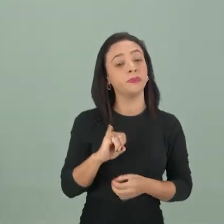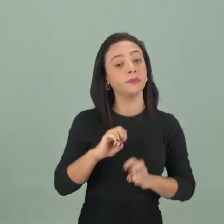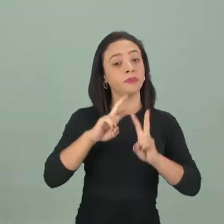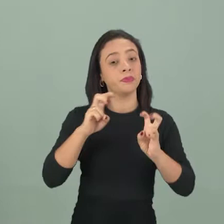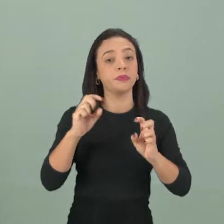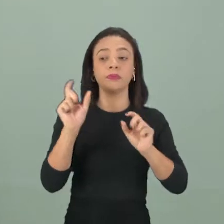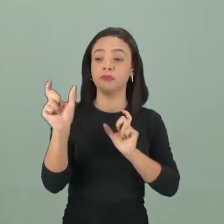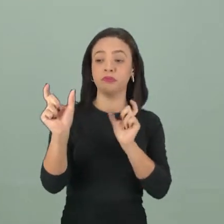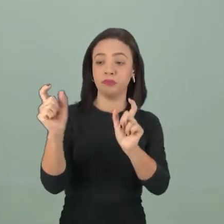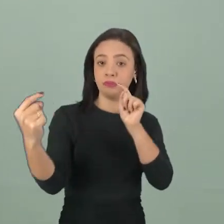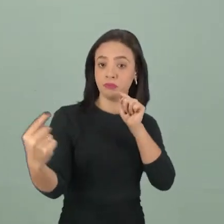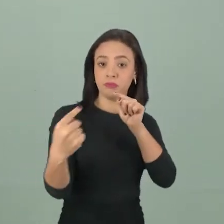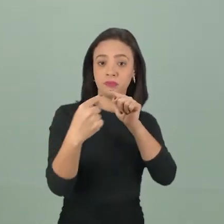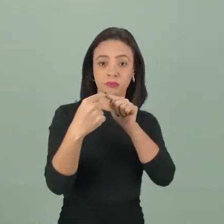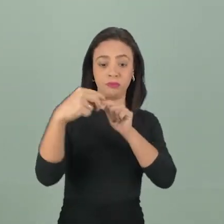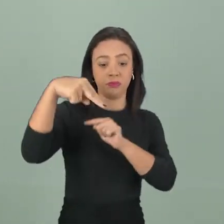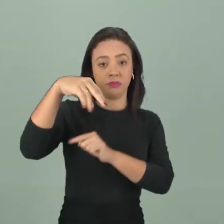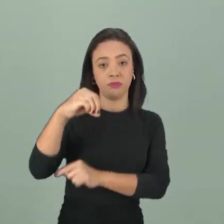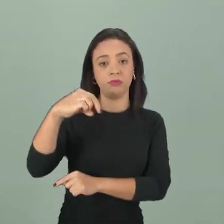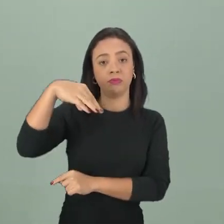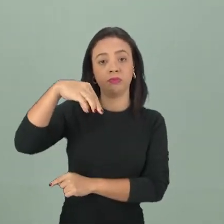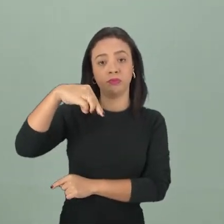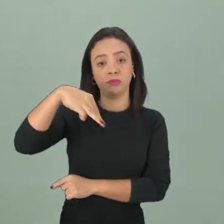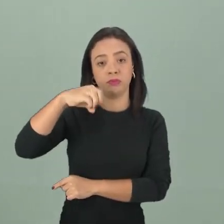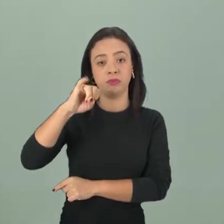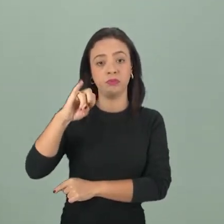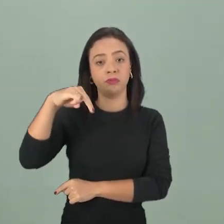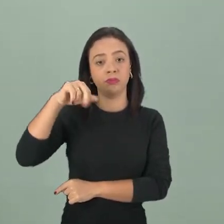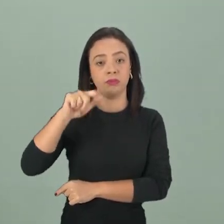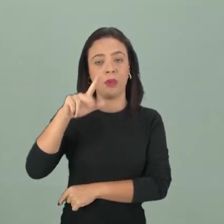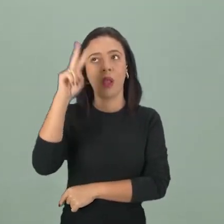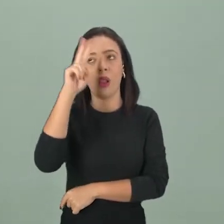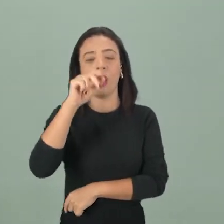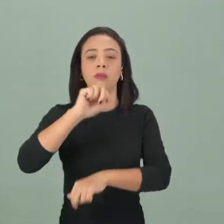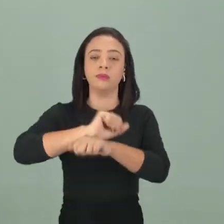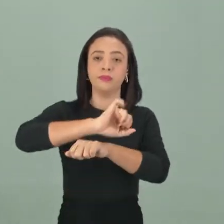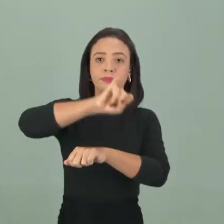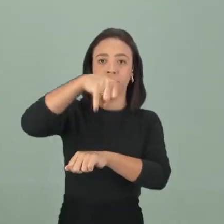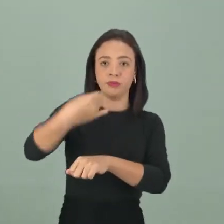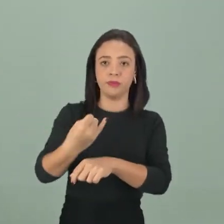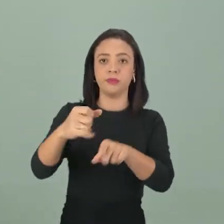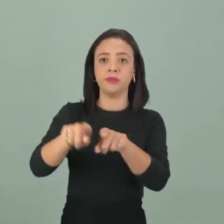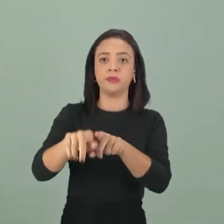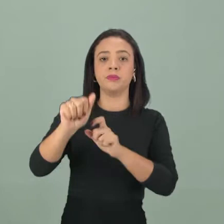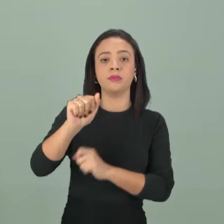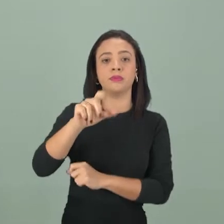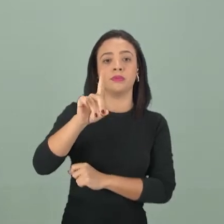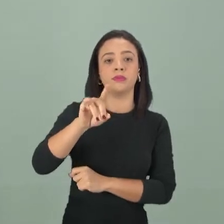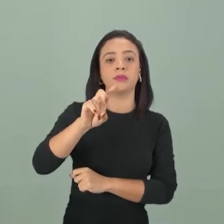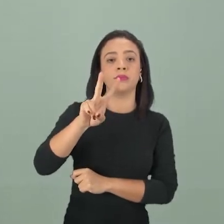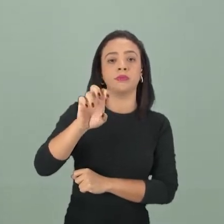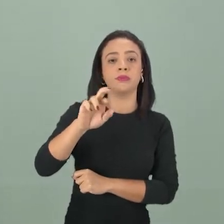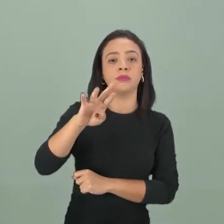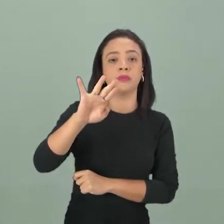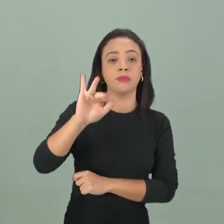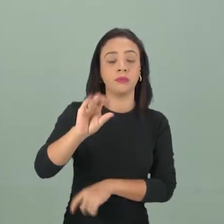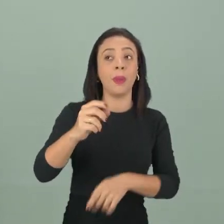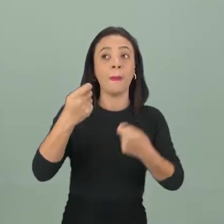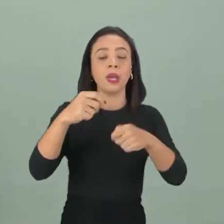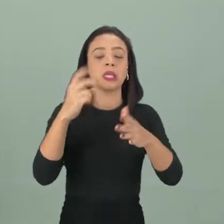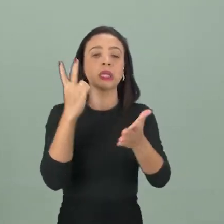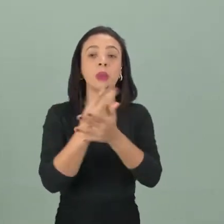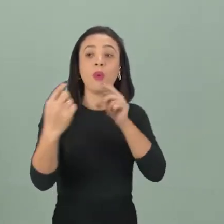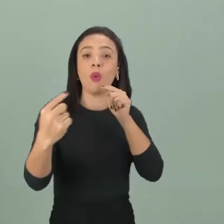concordância nominal como eu falei adjetivos à tiver tem que concordar com o substantivo a que ele se